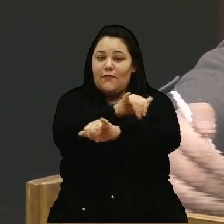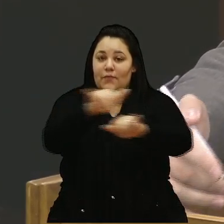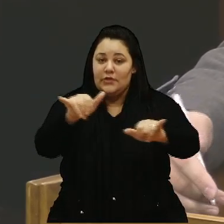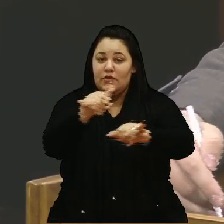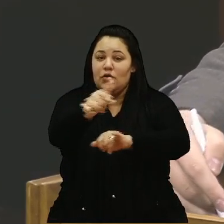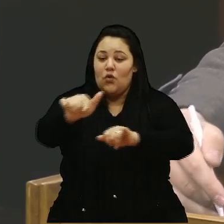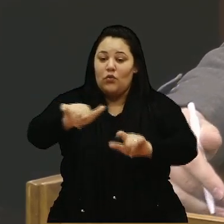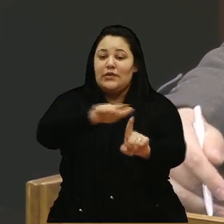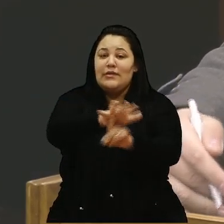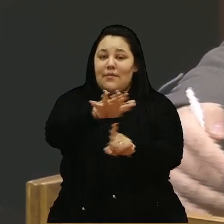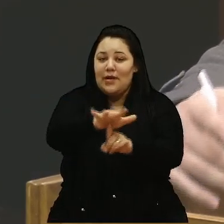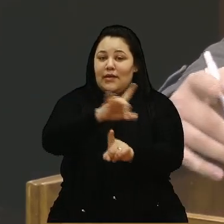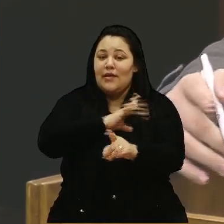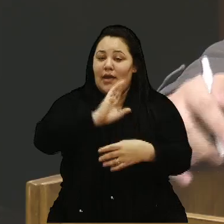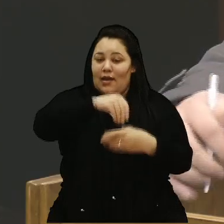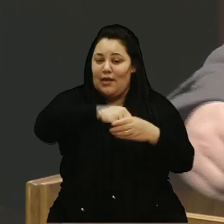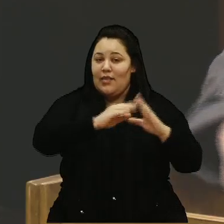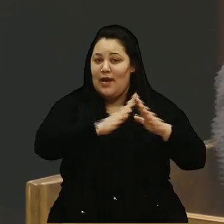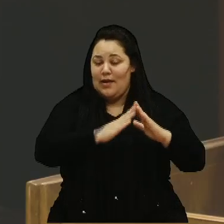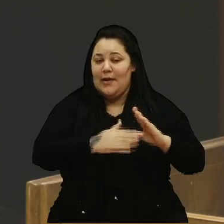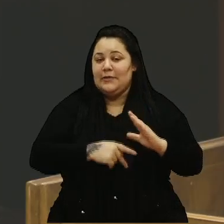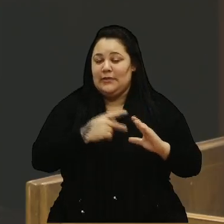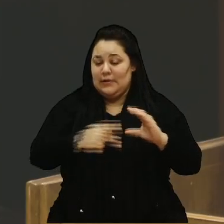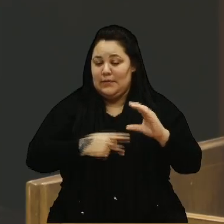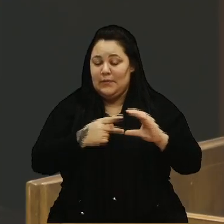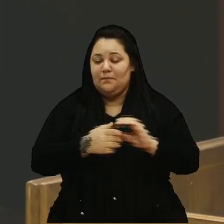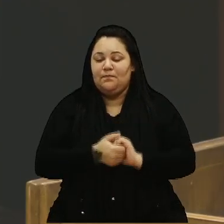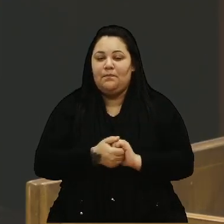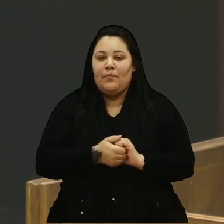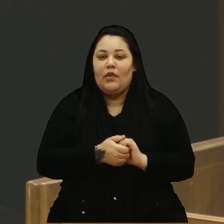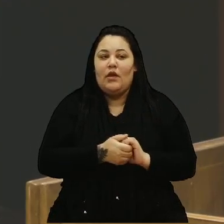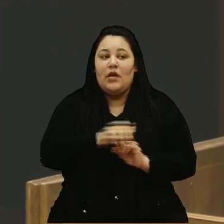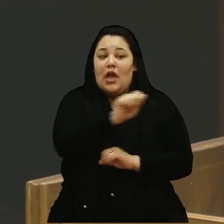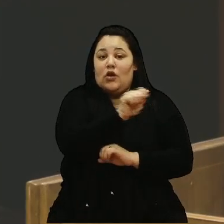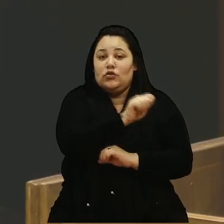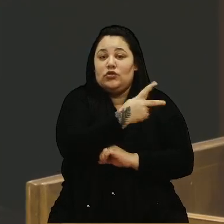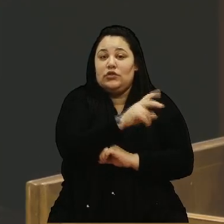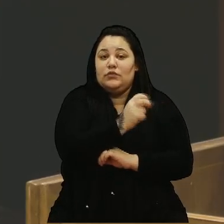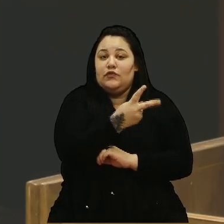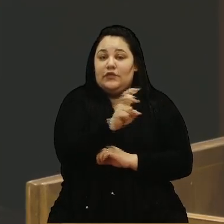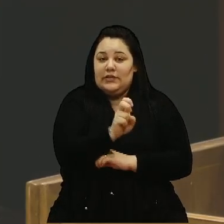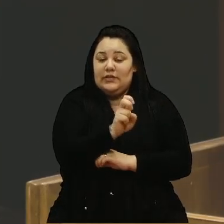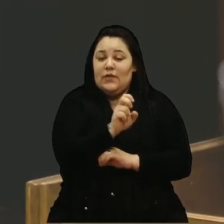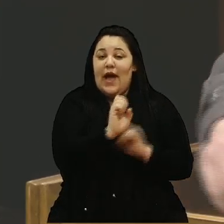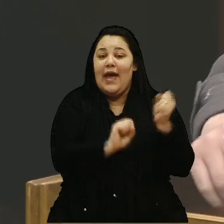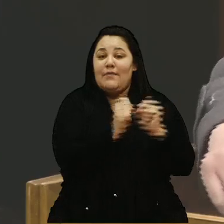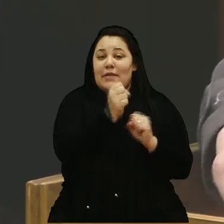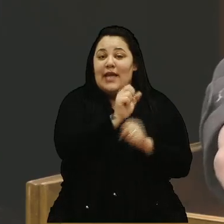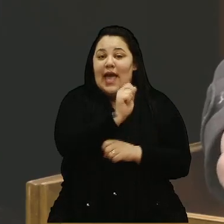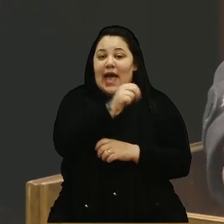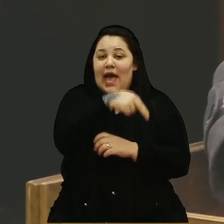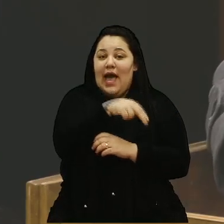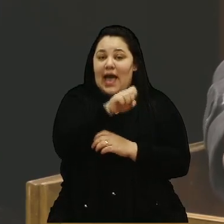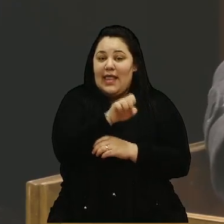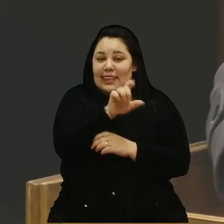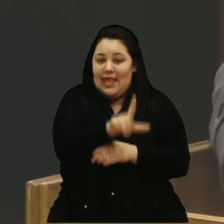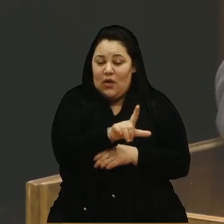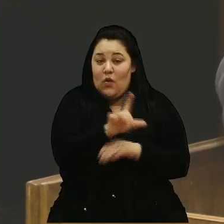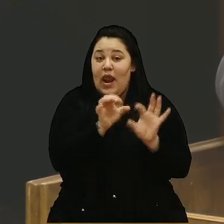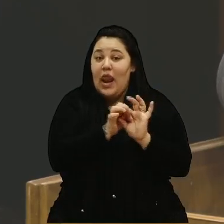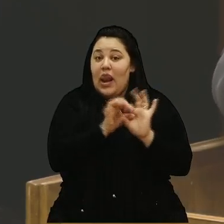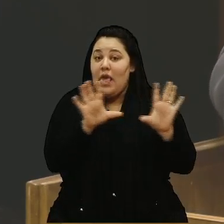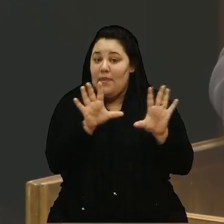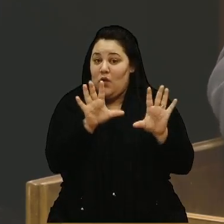outras demandas, também aqui nessa casa. Em agosto de 2025, a ANEEL, então, que é a Agência Nacional de Energia Elétrica, né? Ela autorizou um reajuste médio